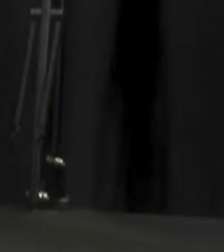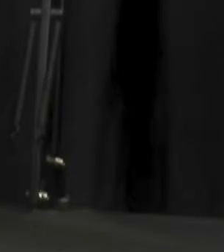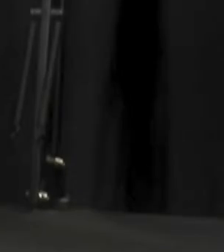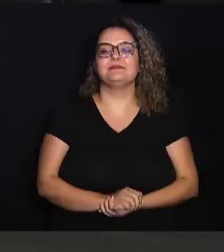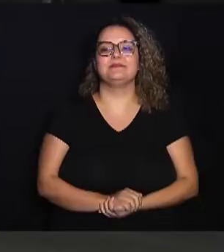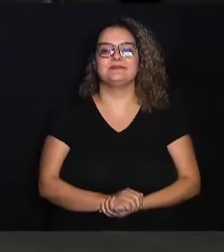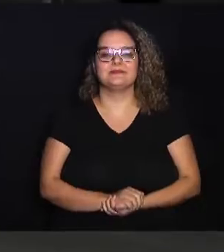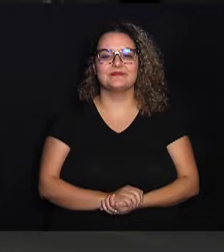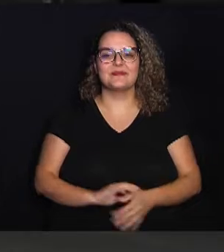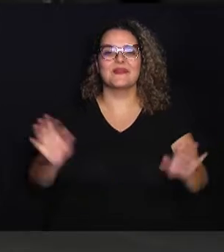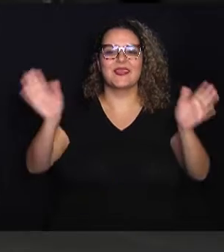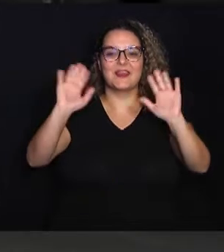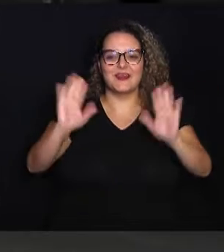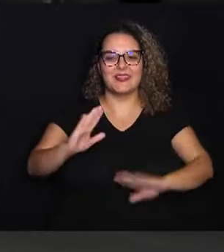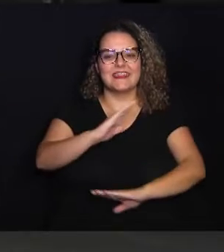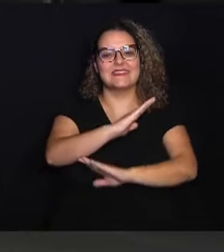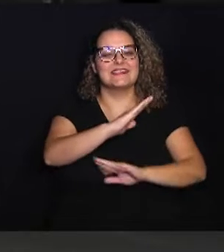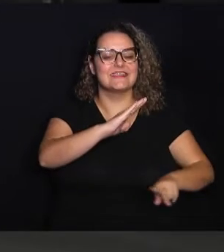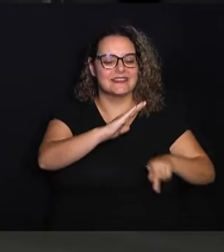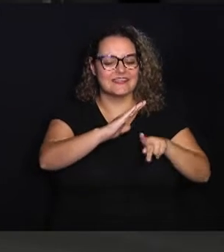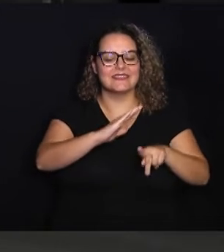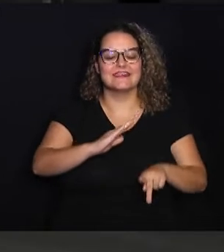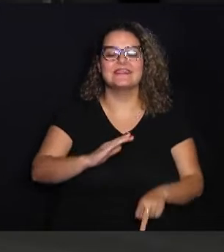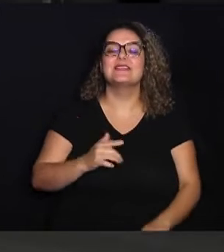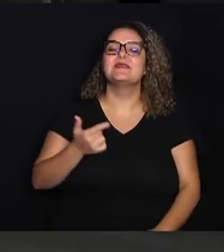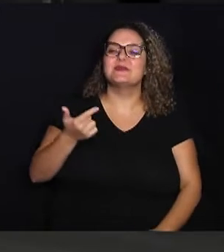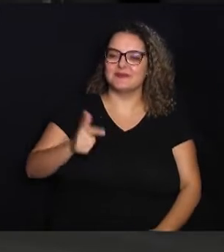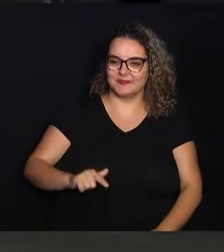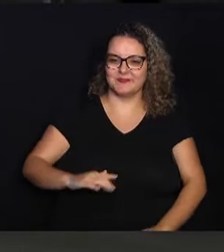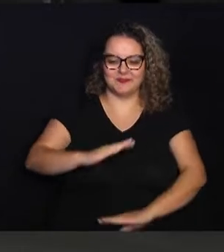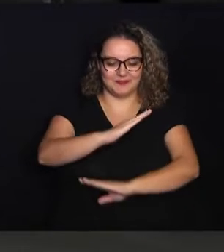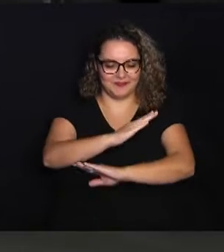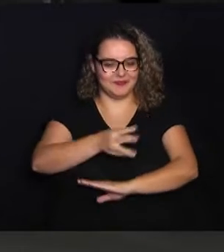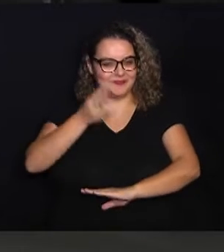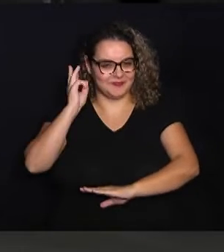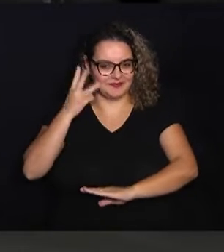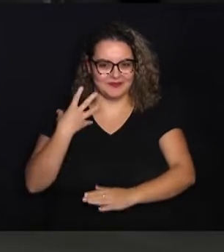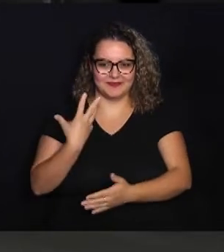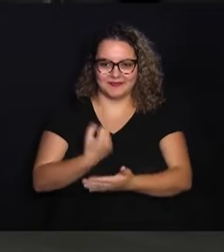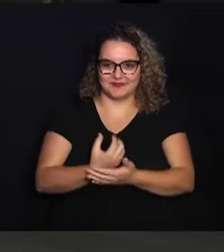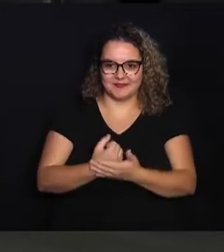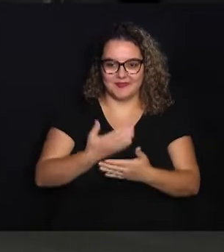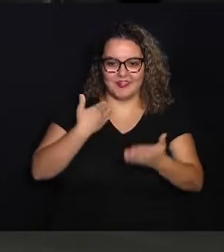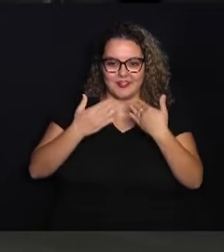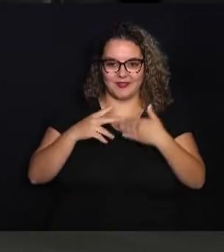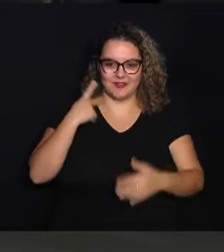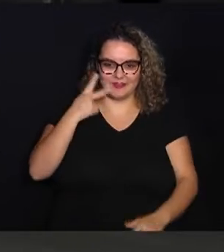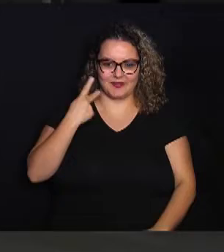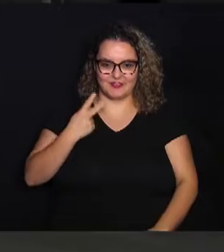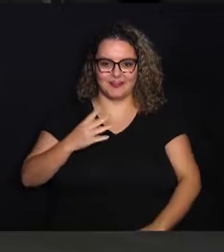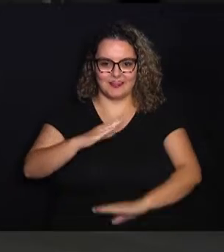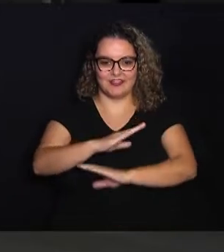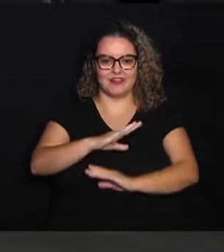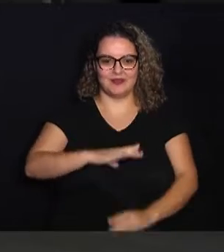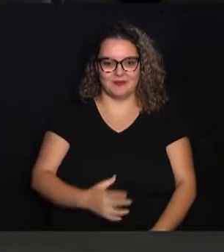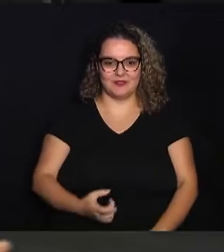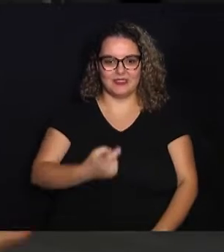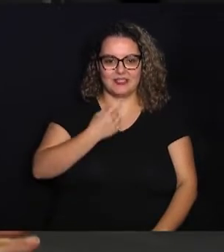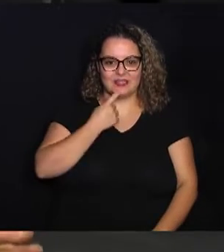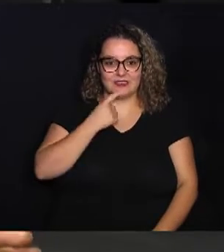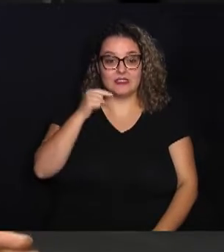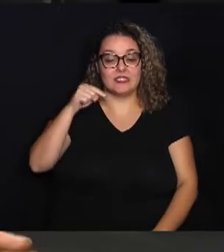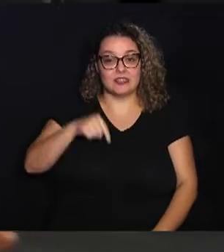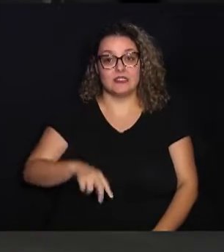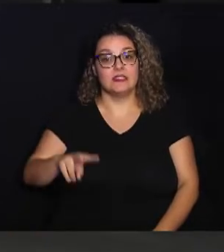Olá, na Casa do Povo, no ar, mais um podcast em que a gente conversa aqui com os vereadores da Câmara Municipal de Campinas. E